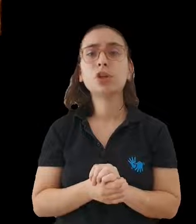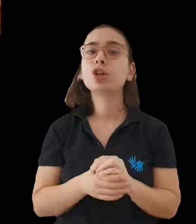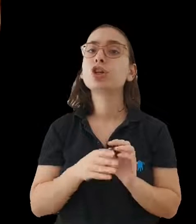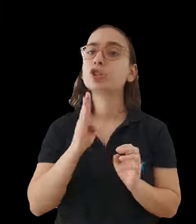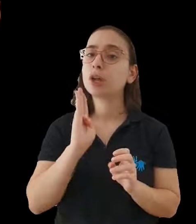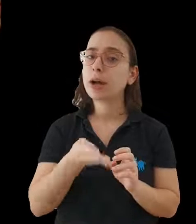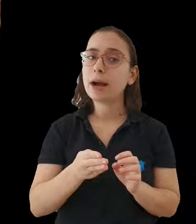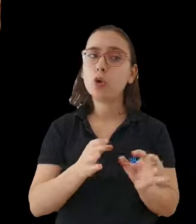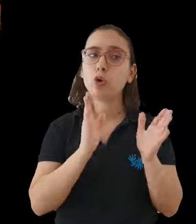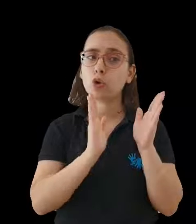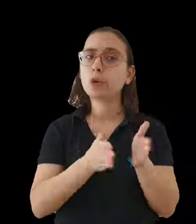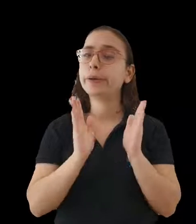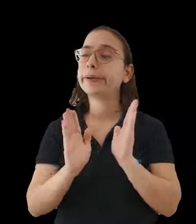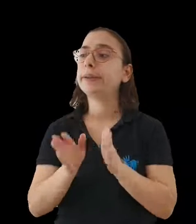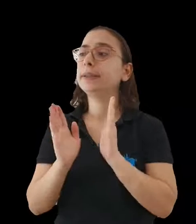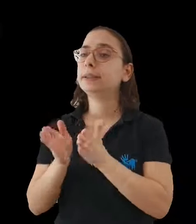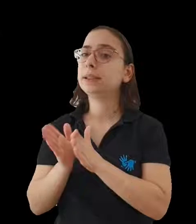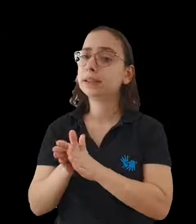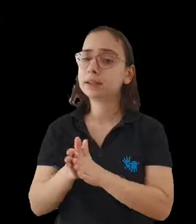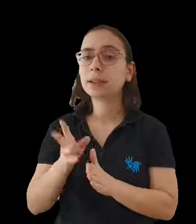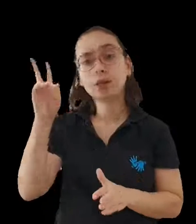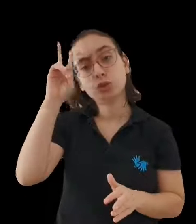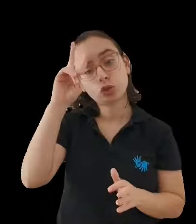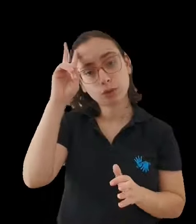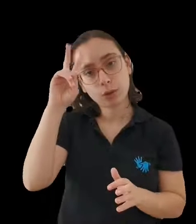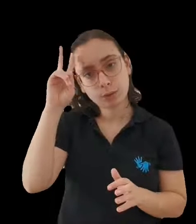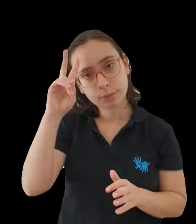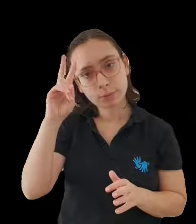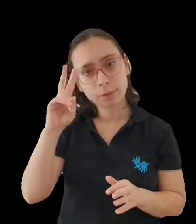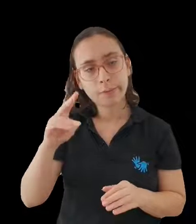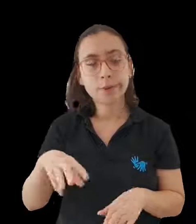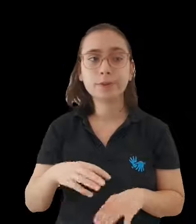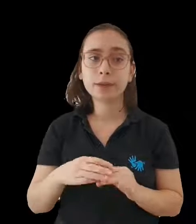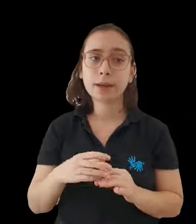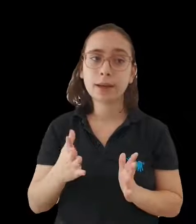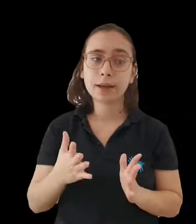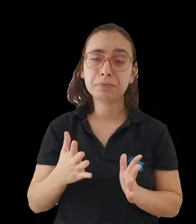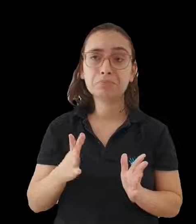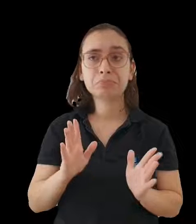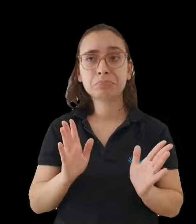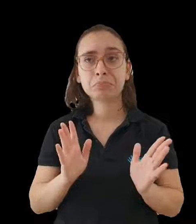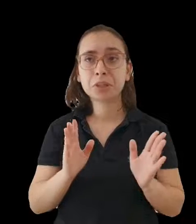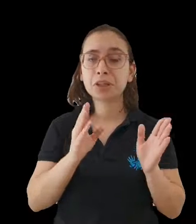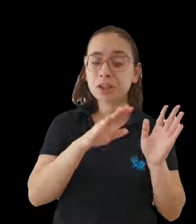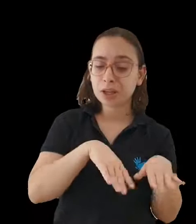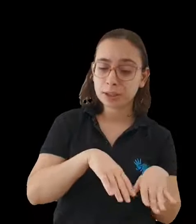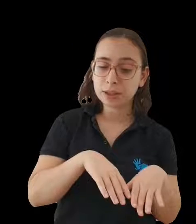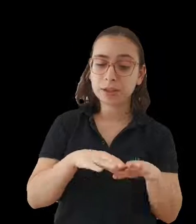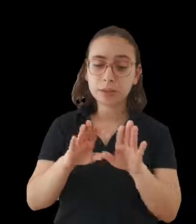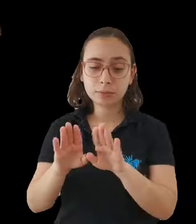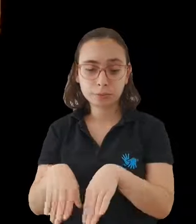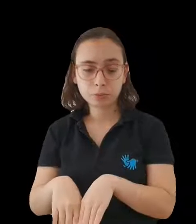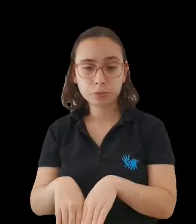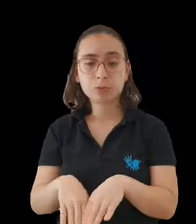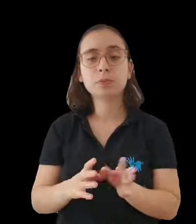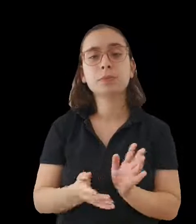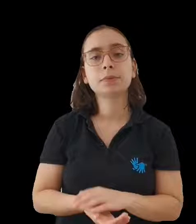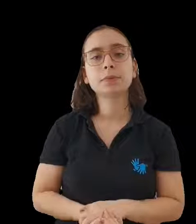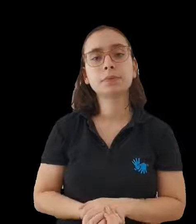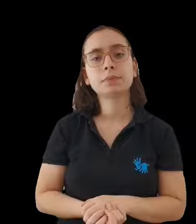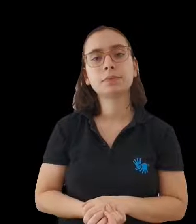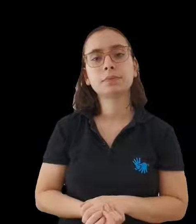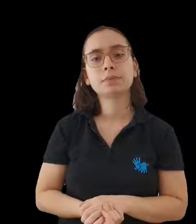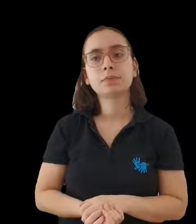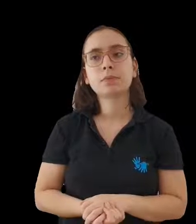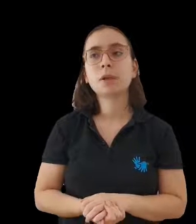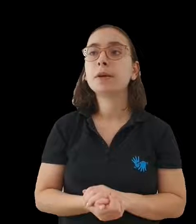a contação de história para que ela não fique caída. Ela não pode ficar caída na frente das crianças, tá? Então, em algum lugar,